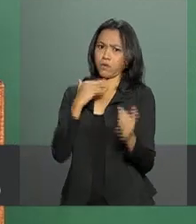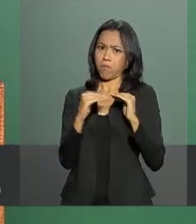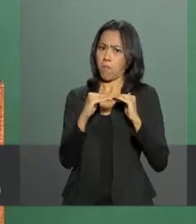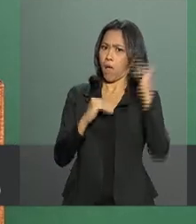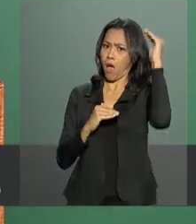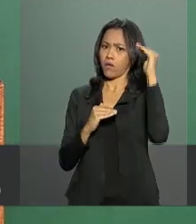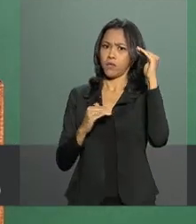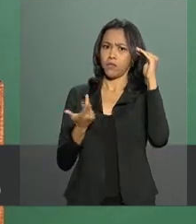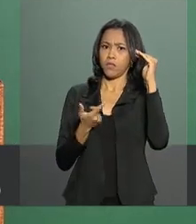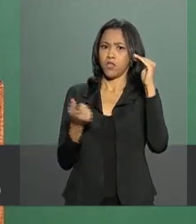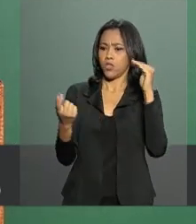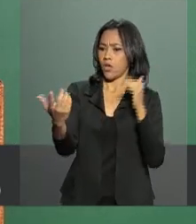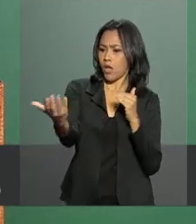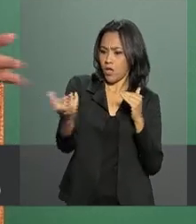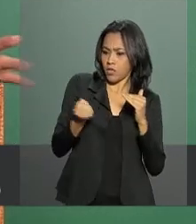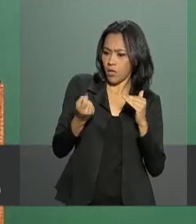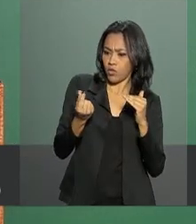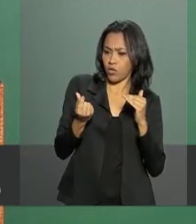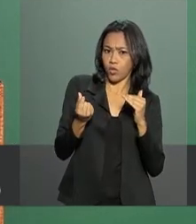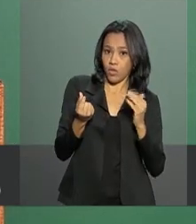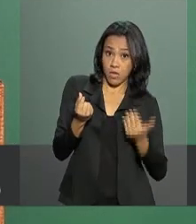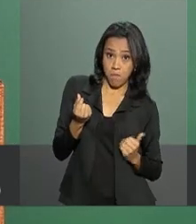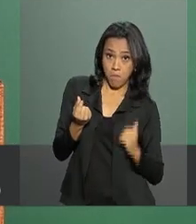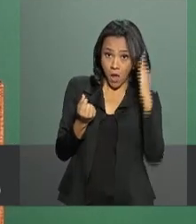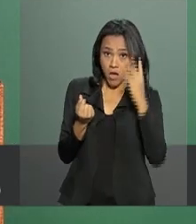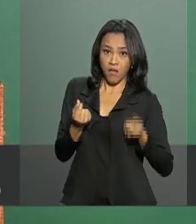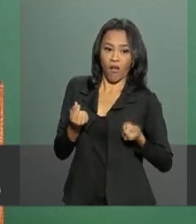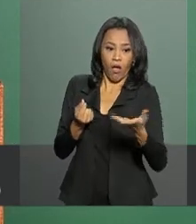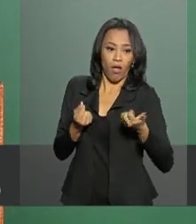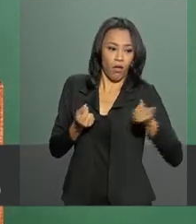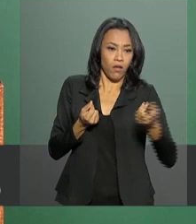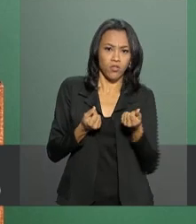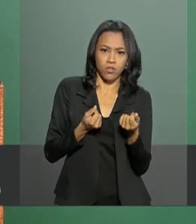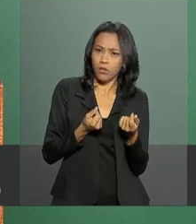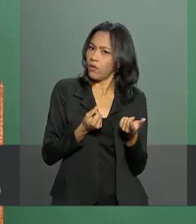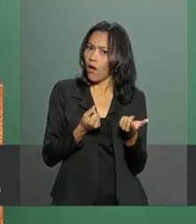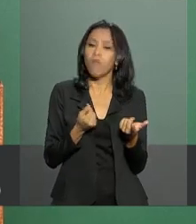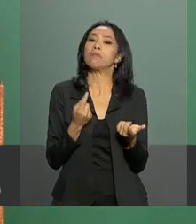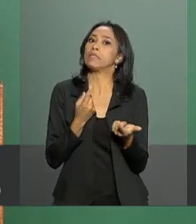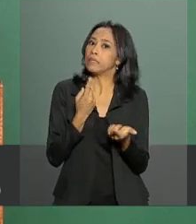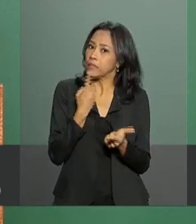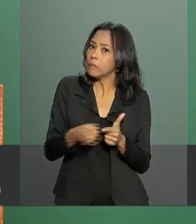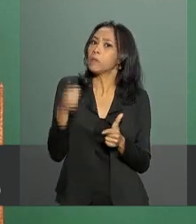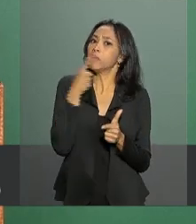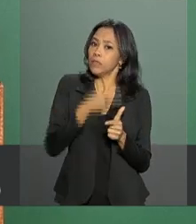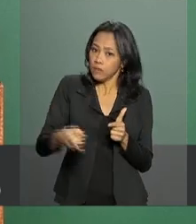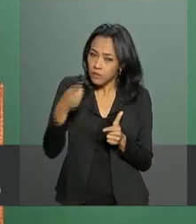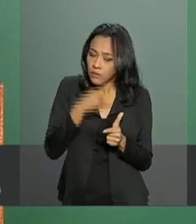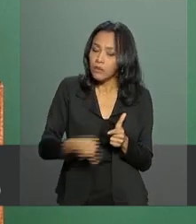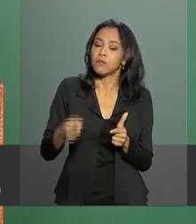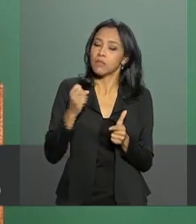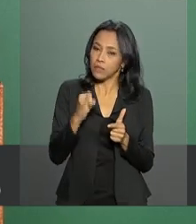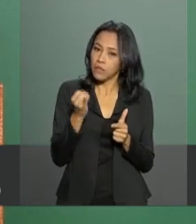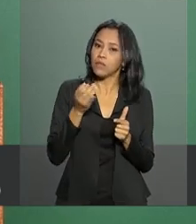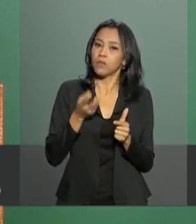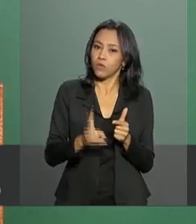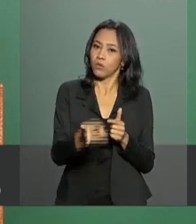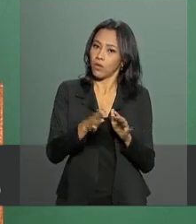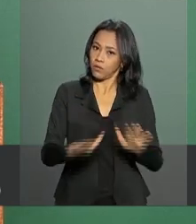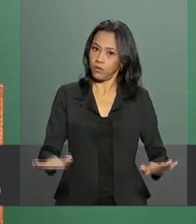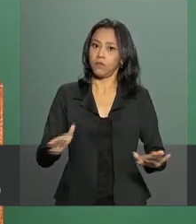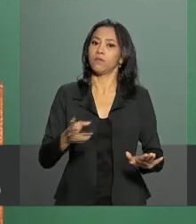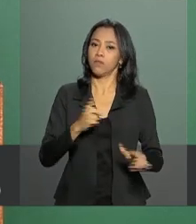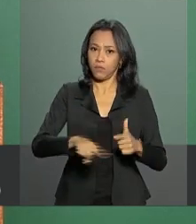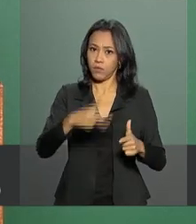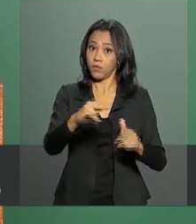ao longo do tempo três quatro cinco meses você terá um grande problema na sua casa na sua família ora bem